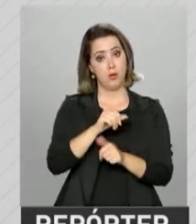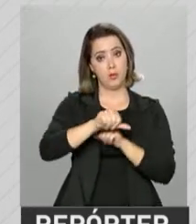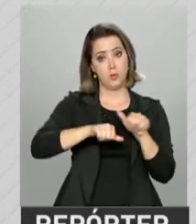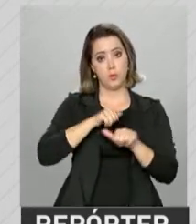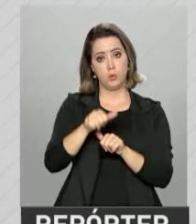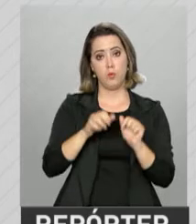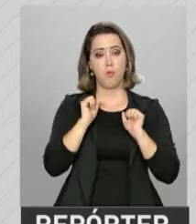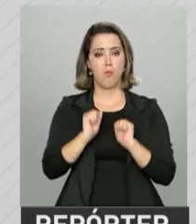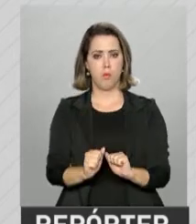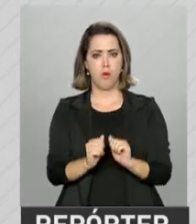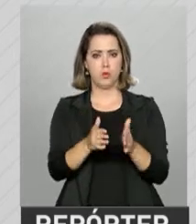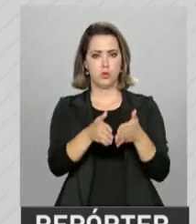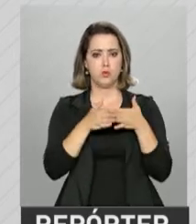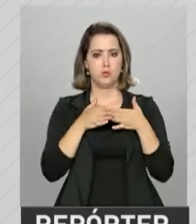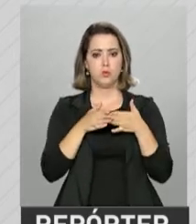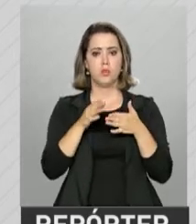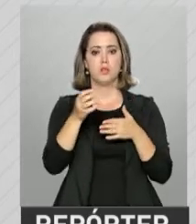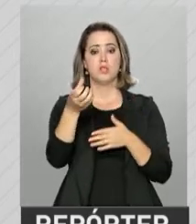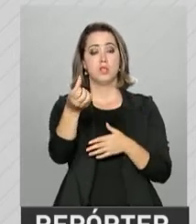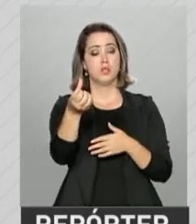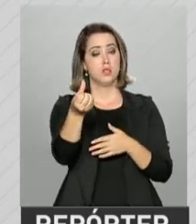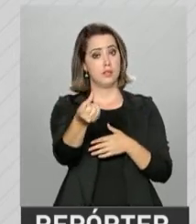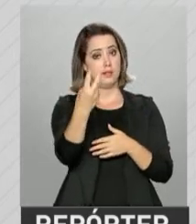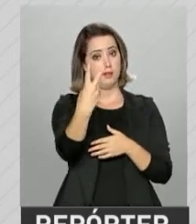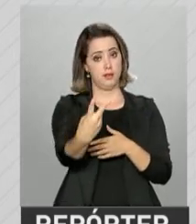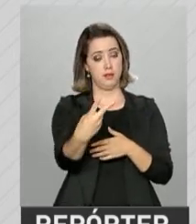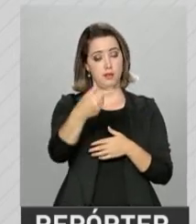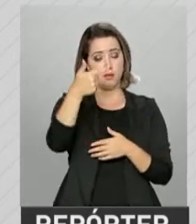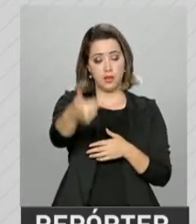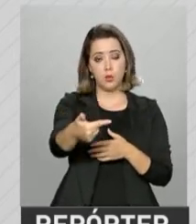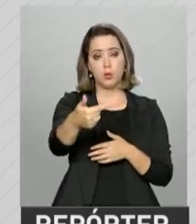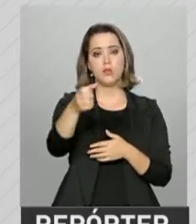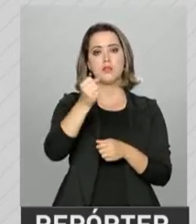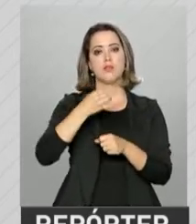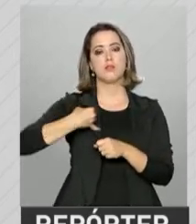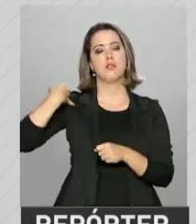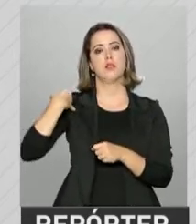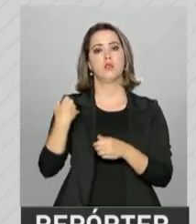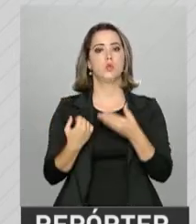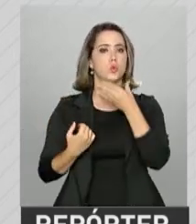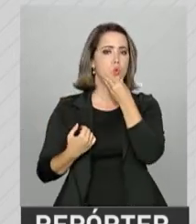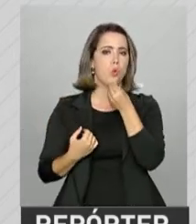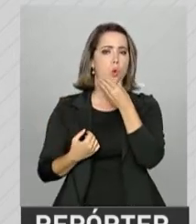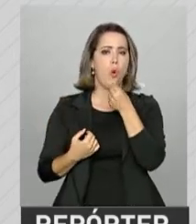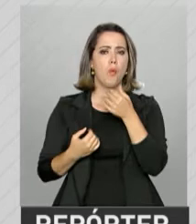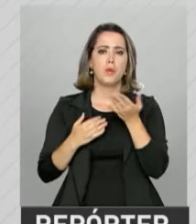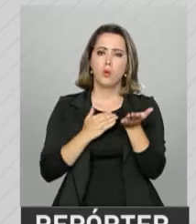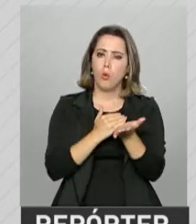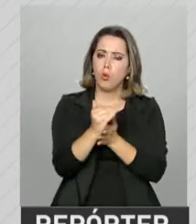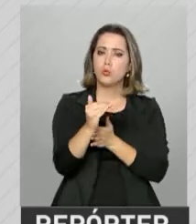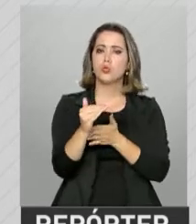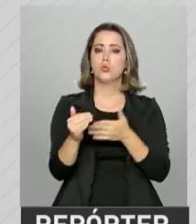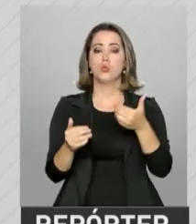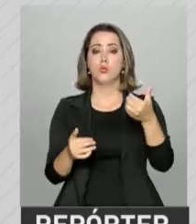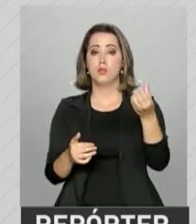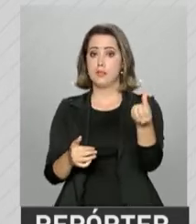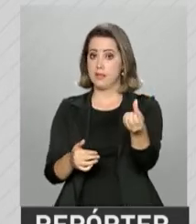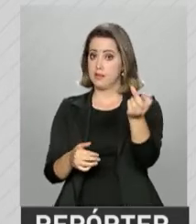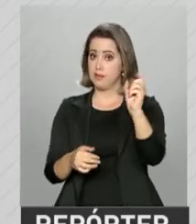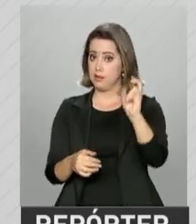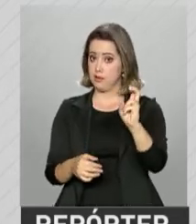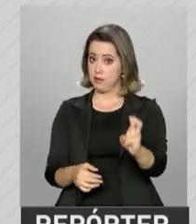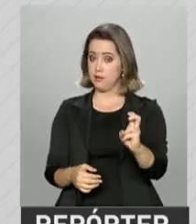elas poderão pedir o benefício aos 62 anos para os homens a idade mínima continua sendo 65 anos